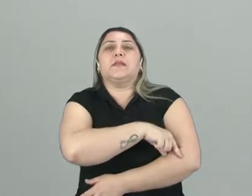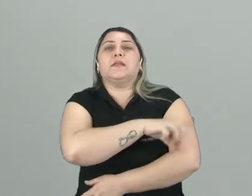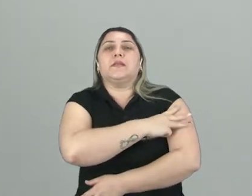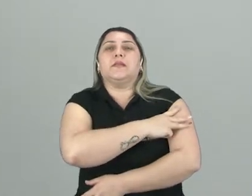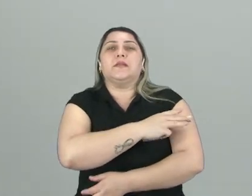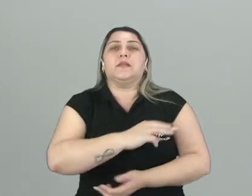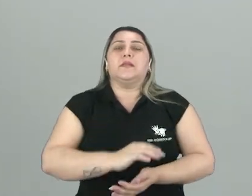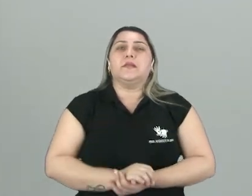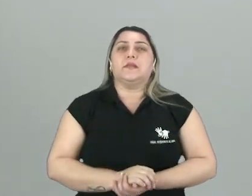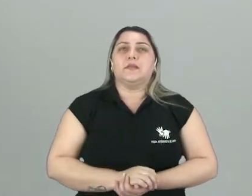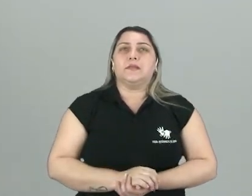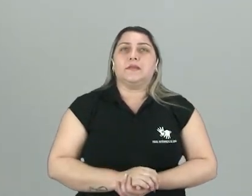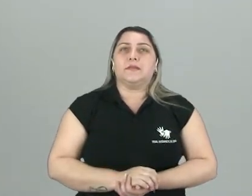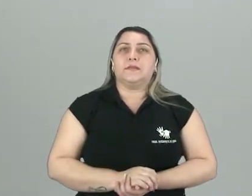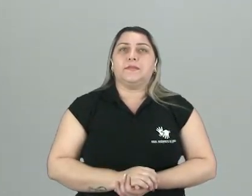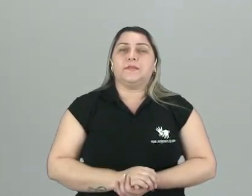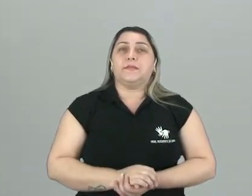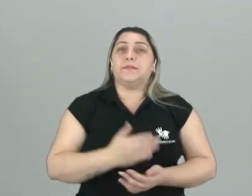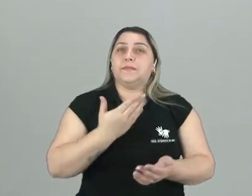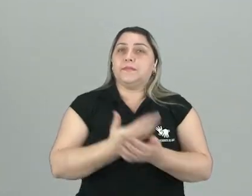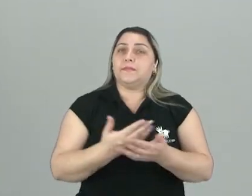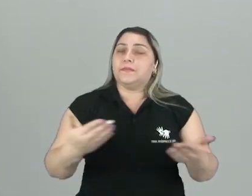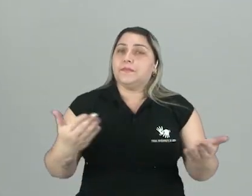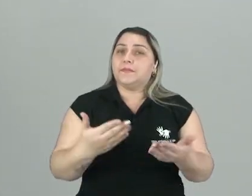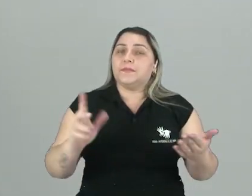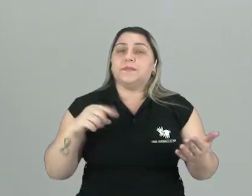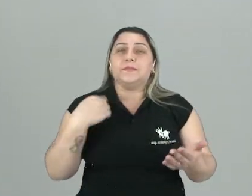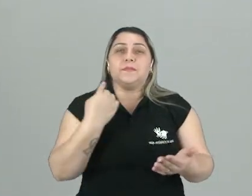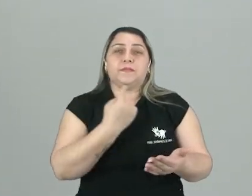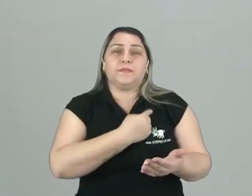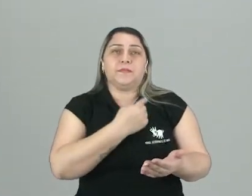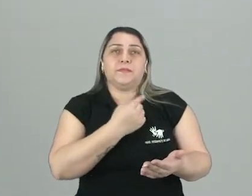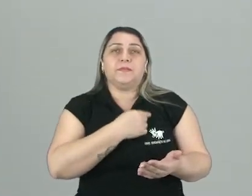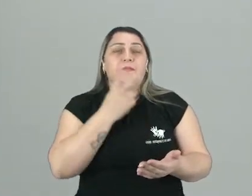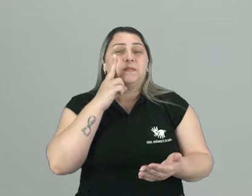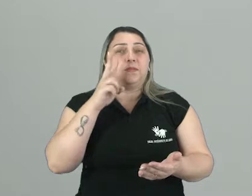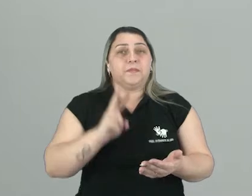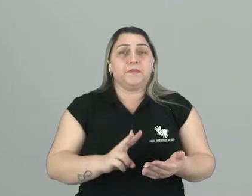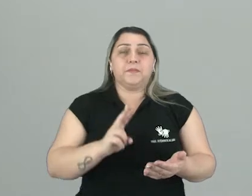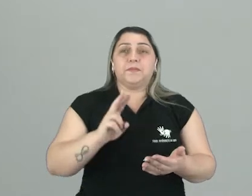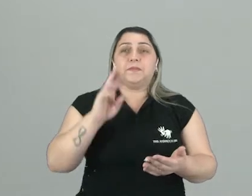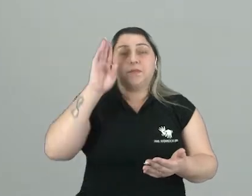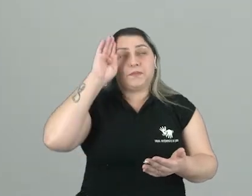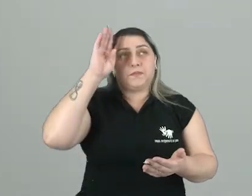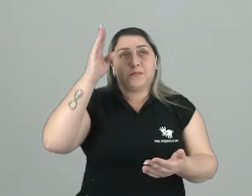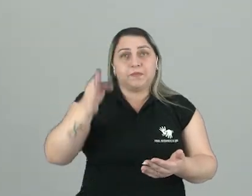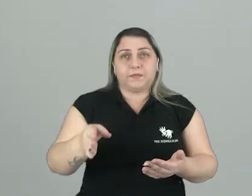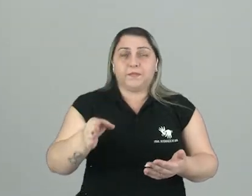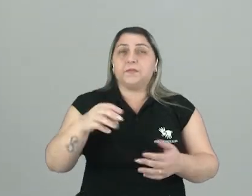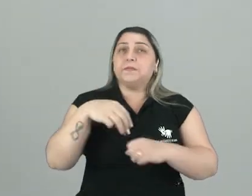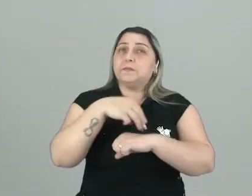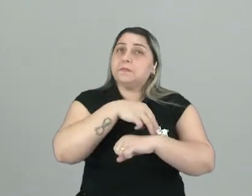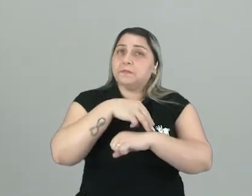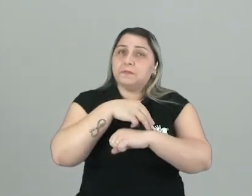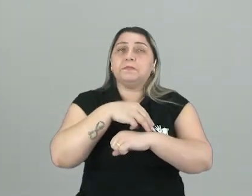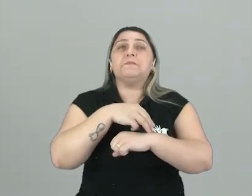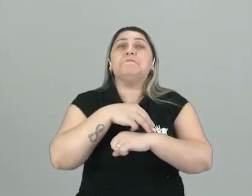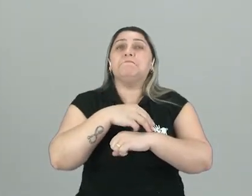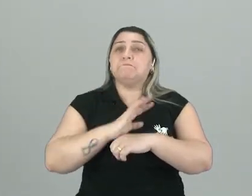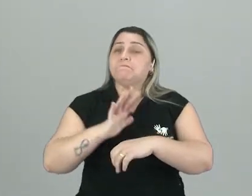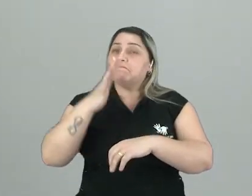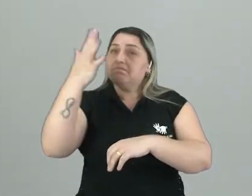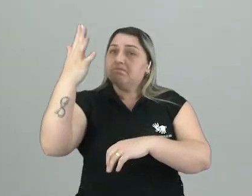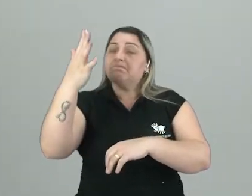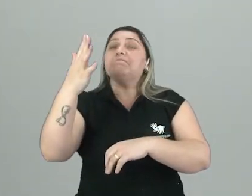ano do ensino fundamental. Na aula de hoje, a gente vai ver os principais momentos e marcos